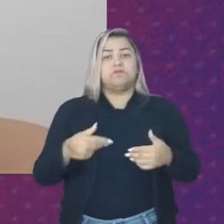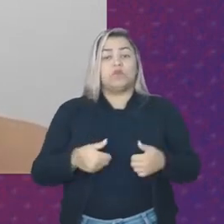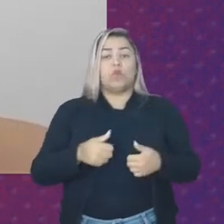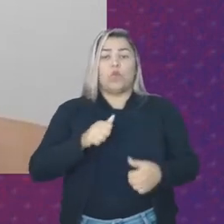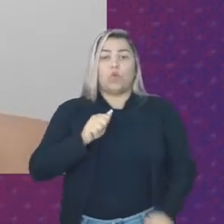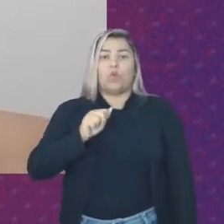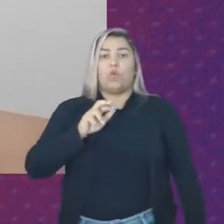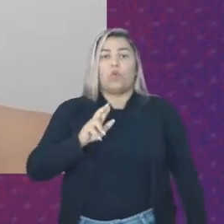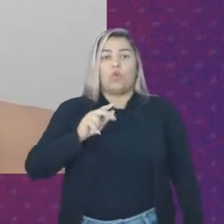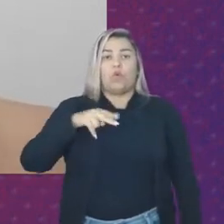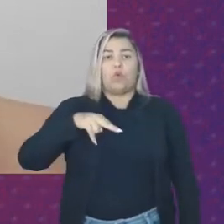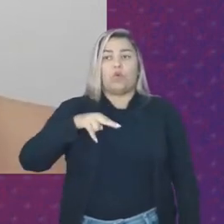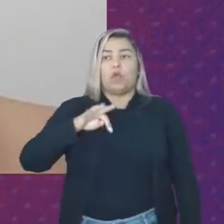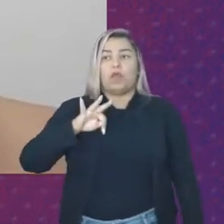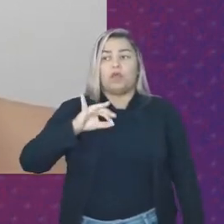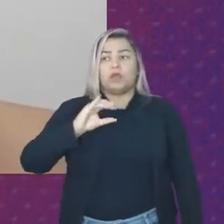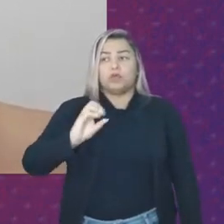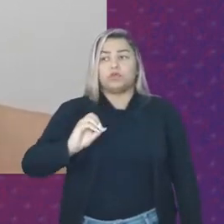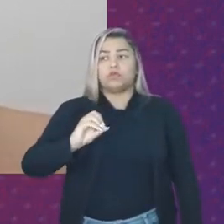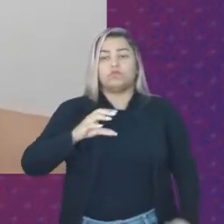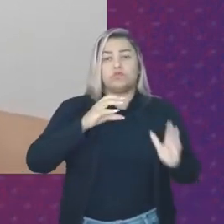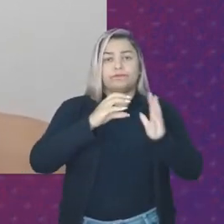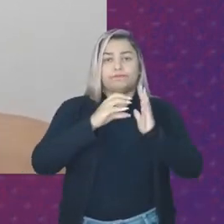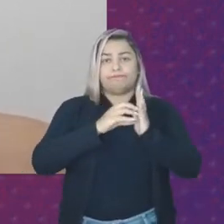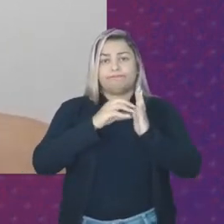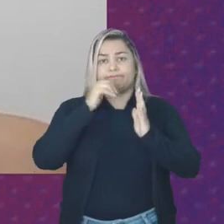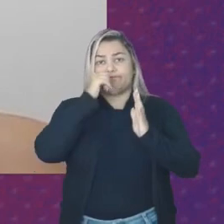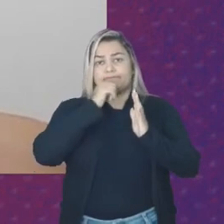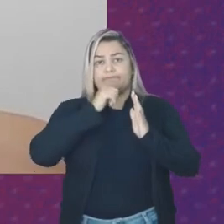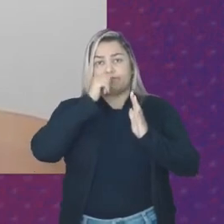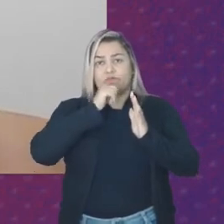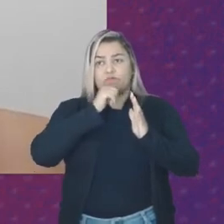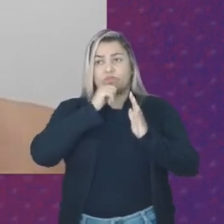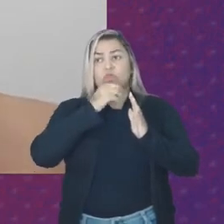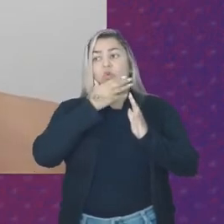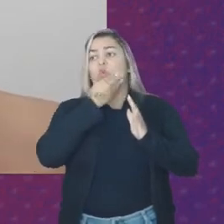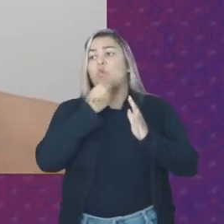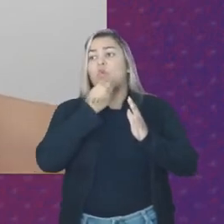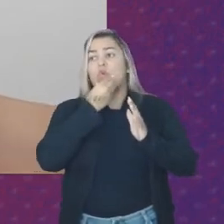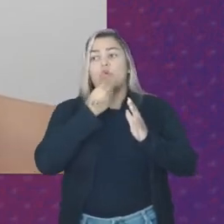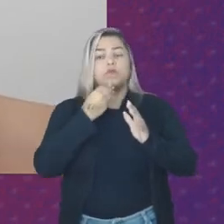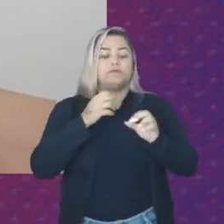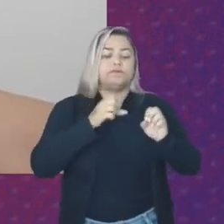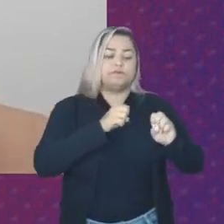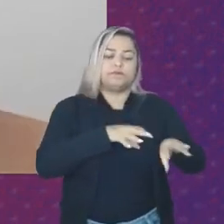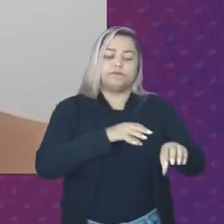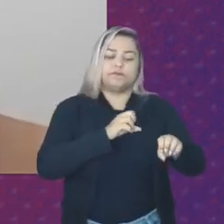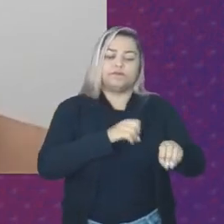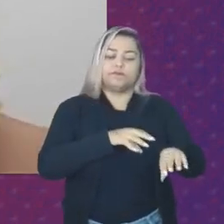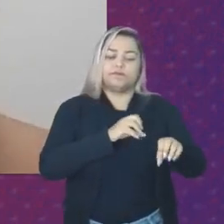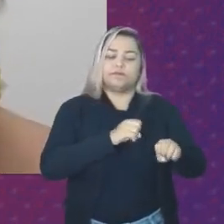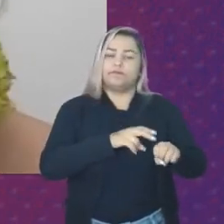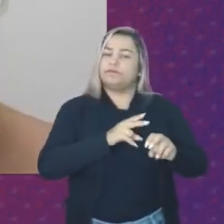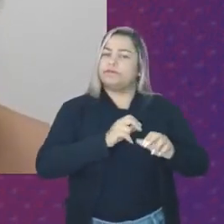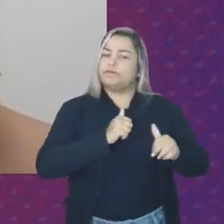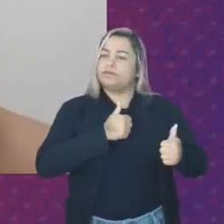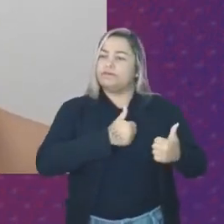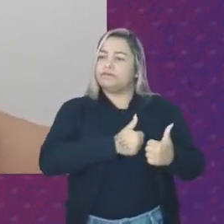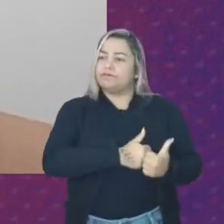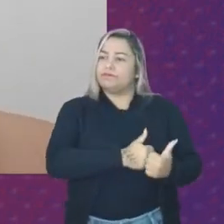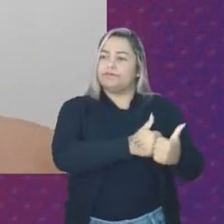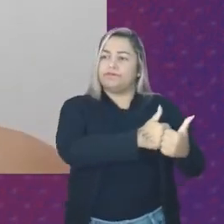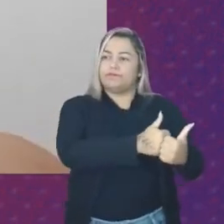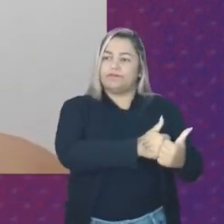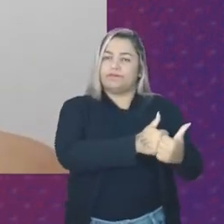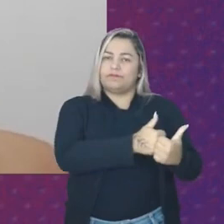arquétipo do sábio é um candidato que vem da educação, do segmento da educação, por